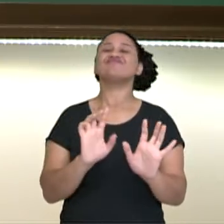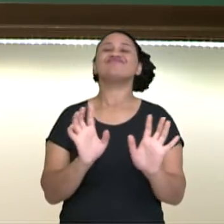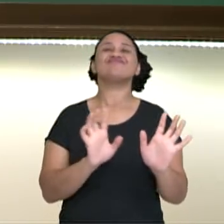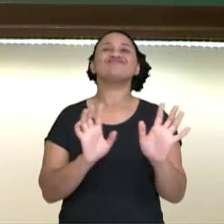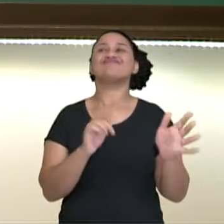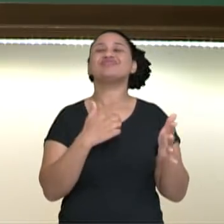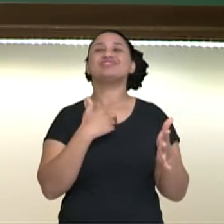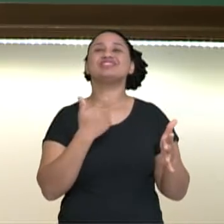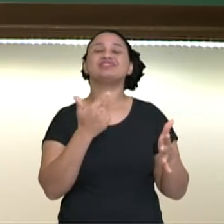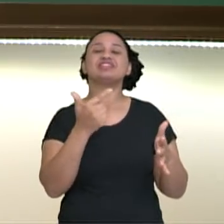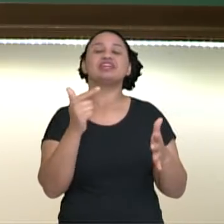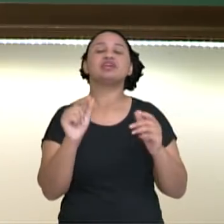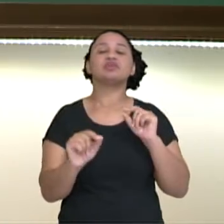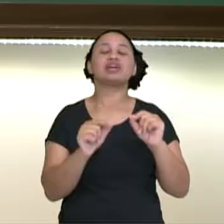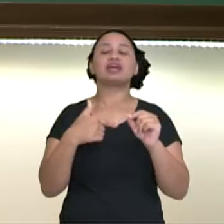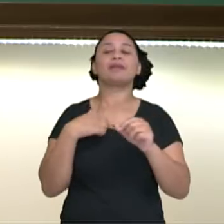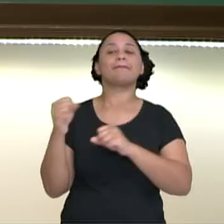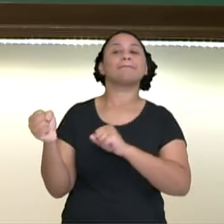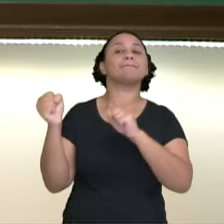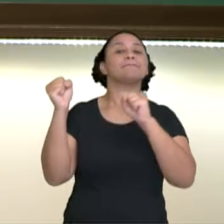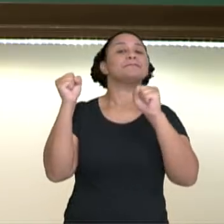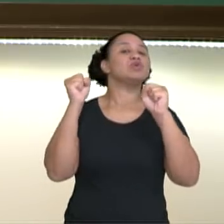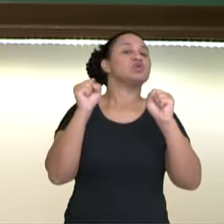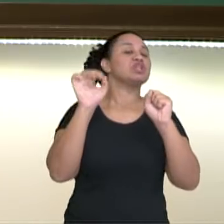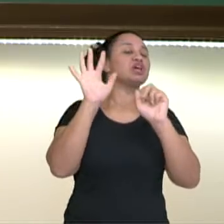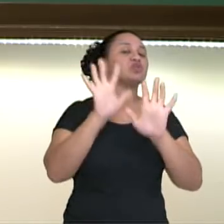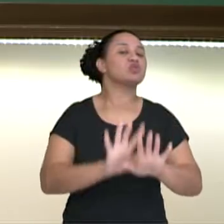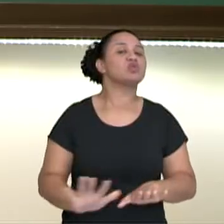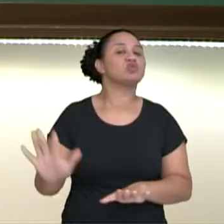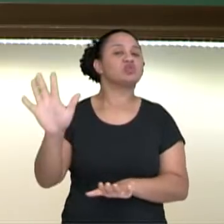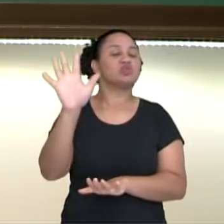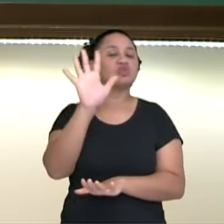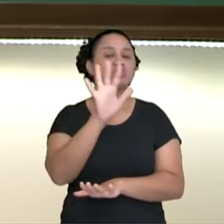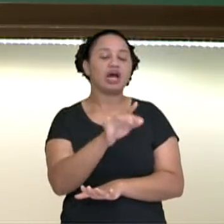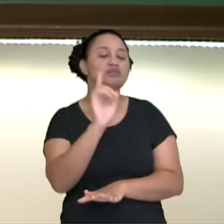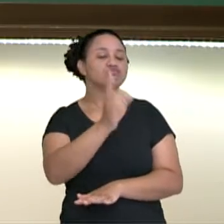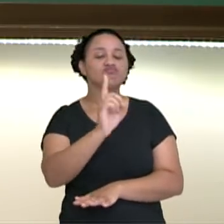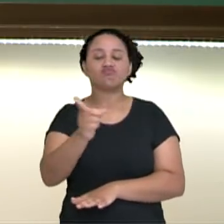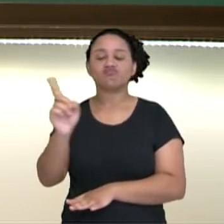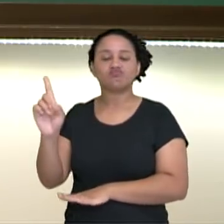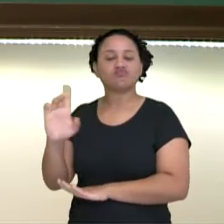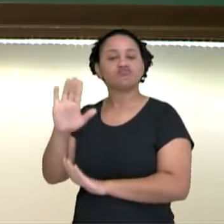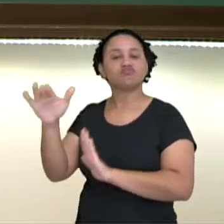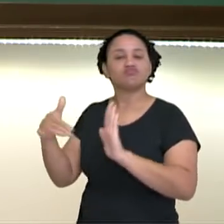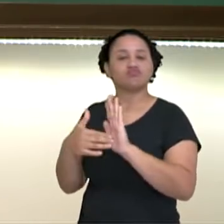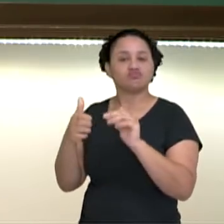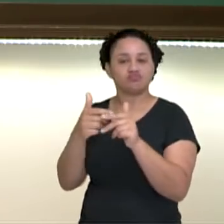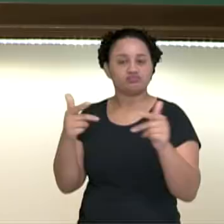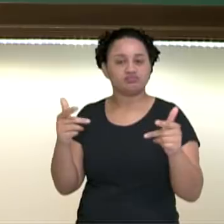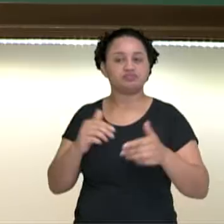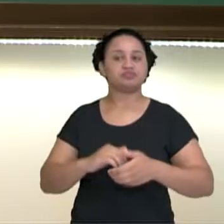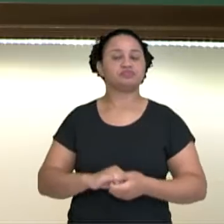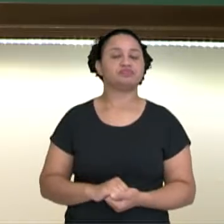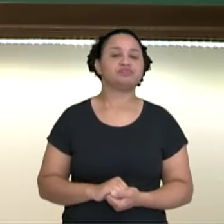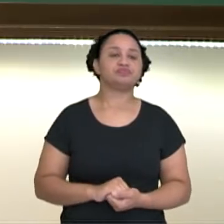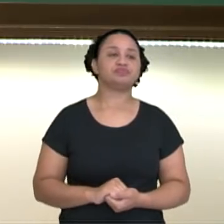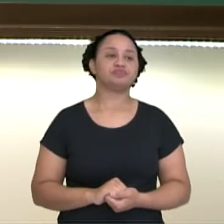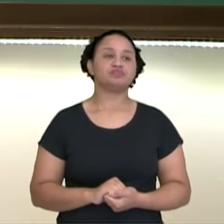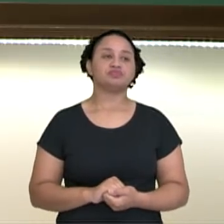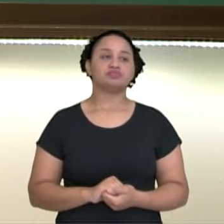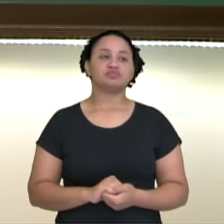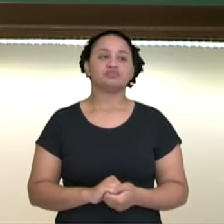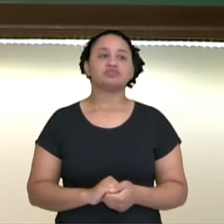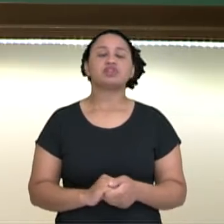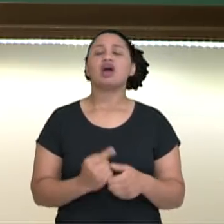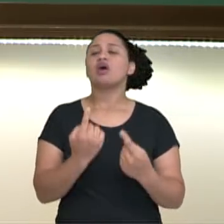não teria, né, aquele poder absolutista de determinar todas as coisas. Qual